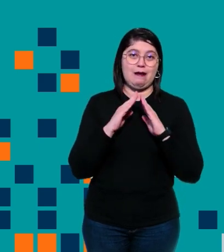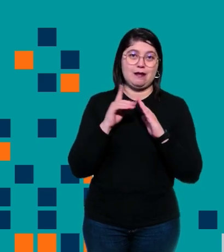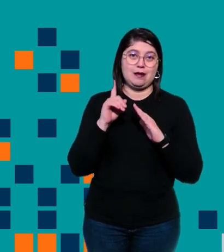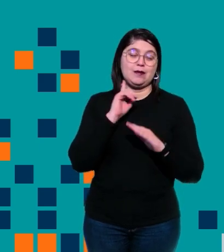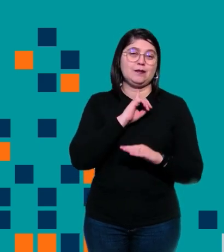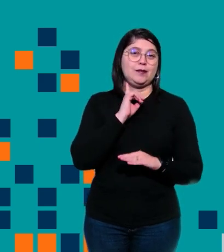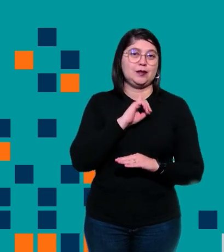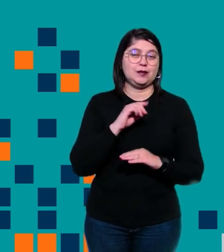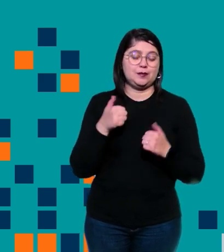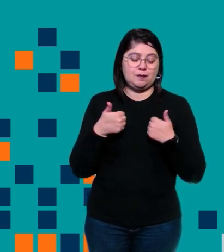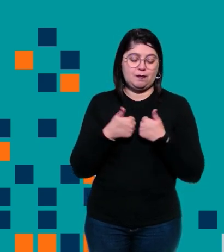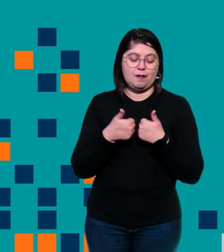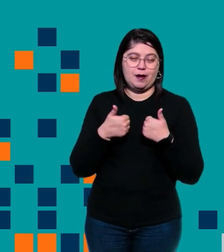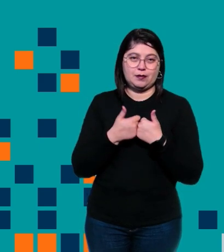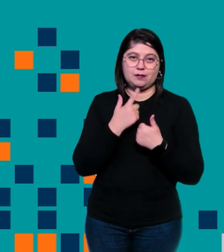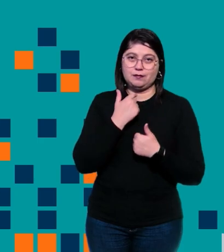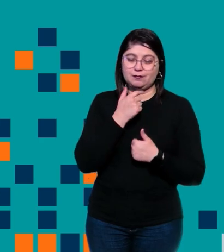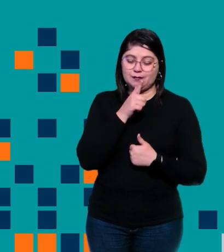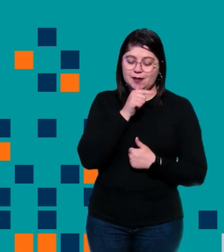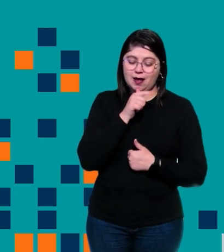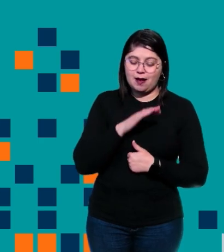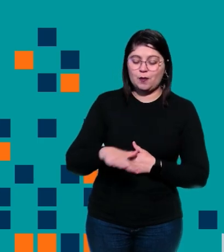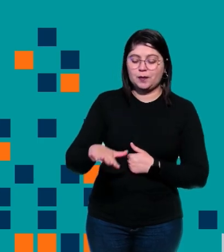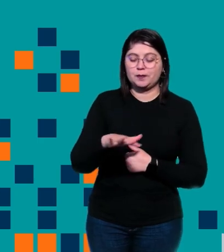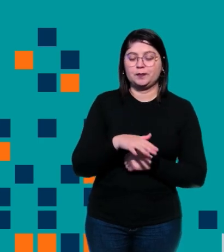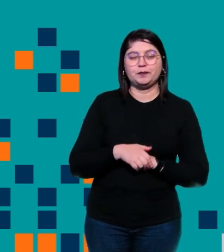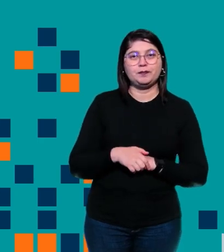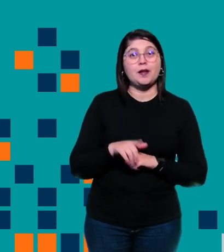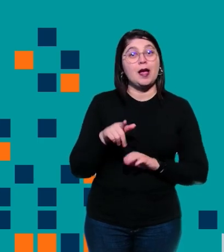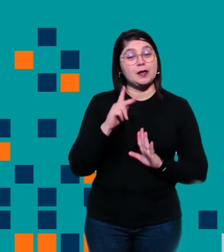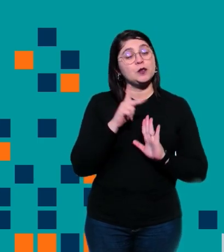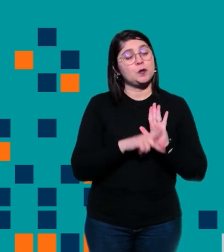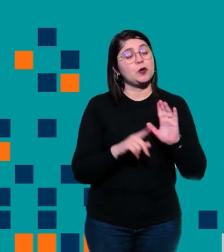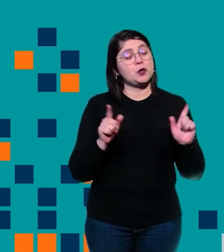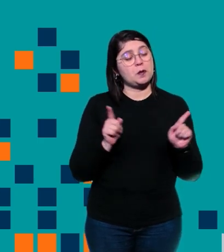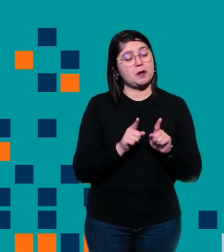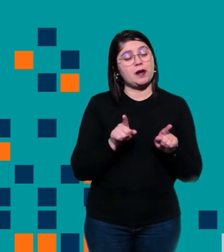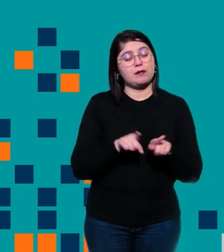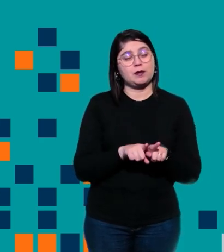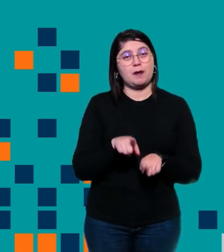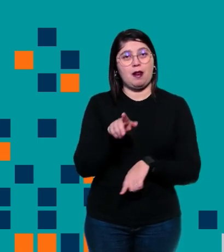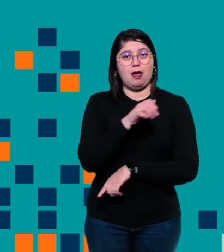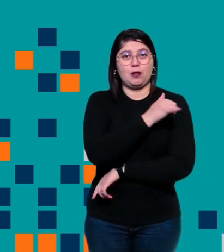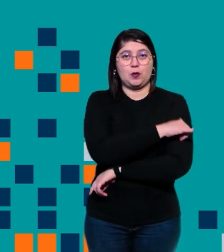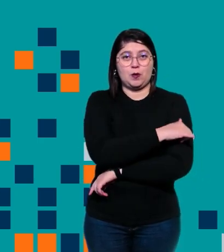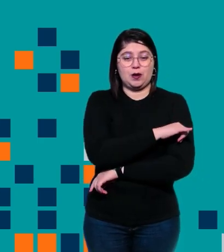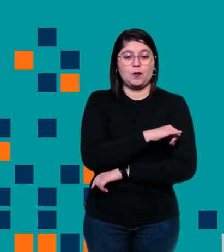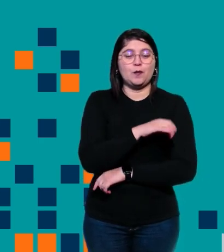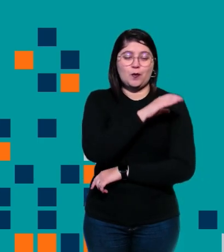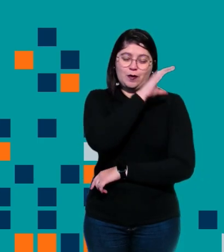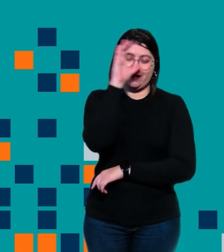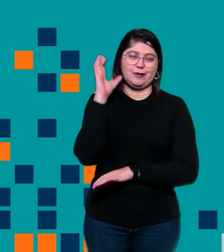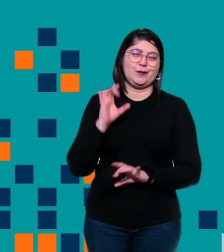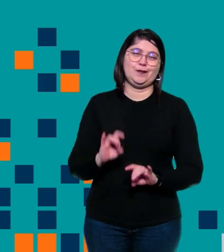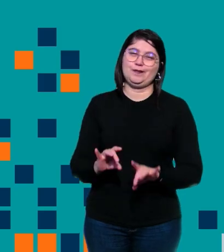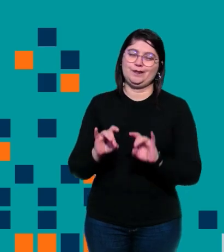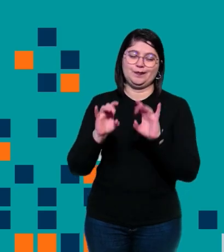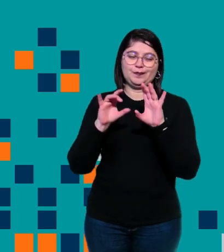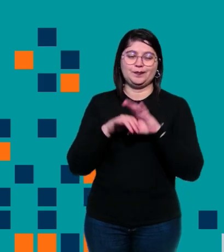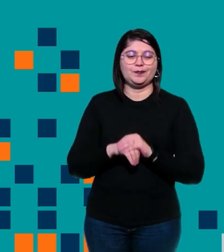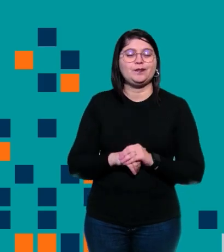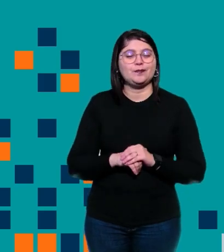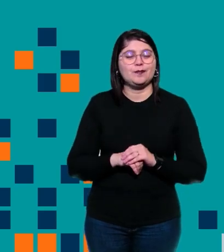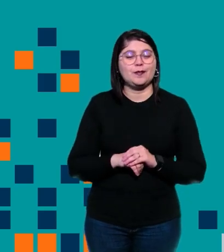represa. Isso foi um projeto também pequeno que a gente fez no Rio, para um cliente muito especial, que é